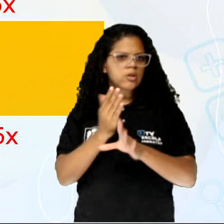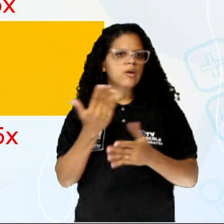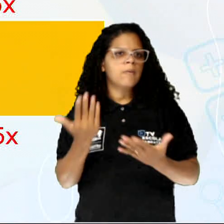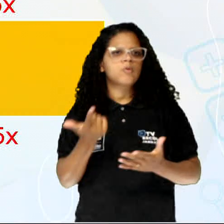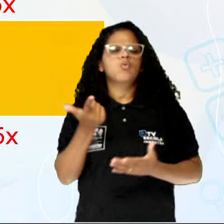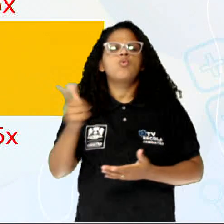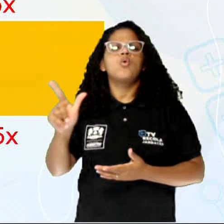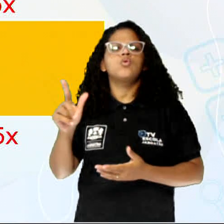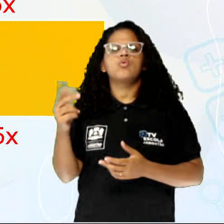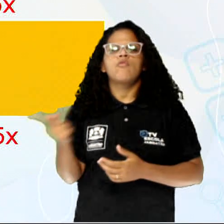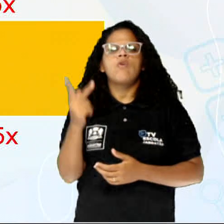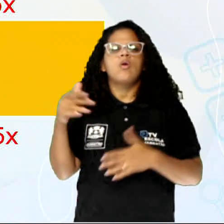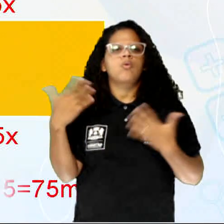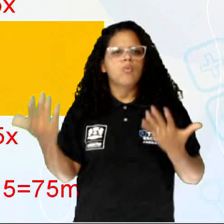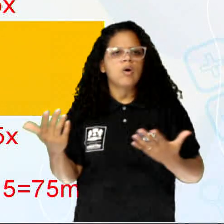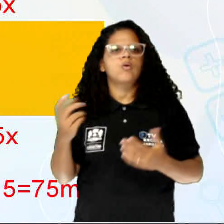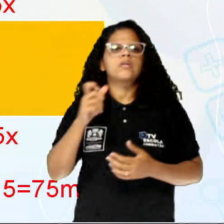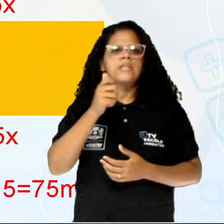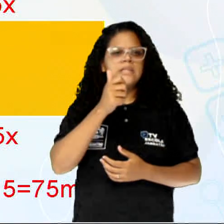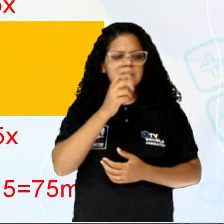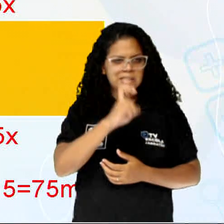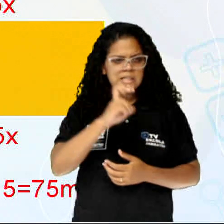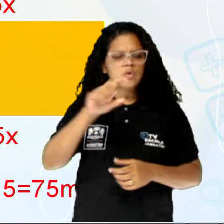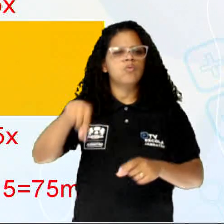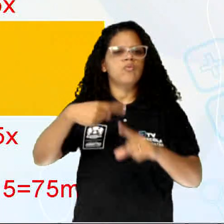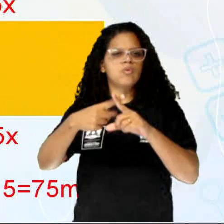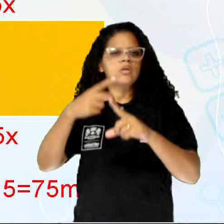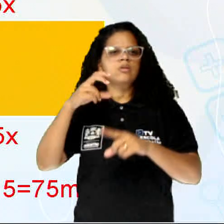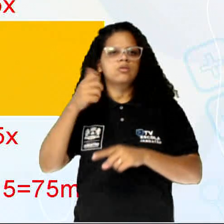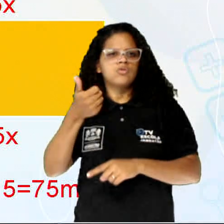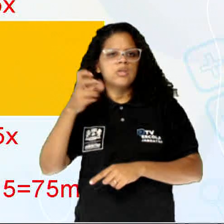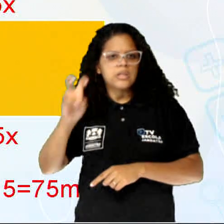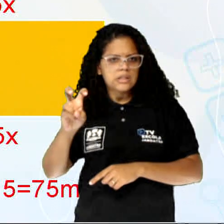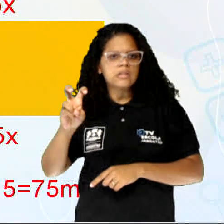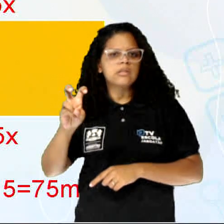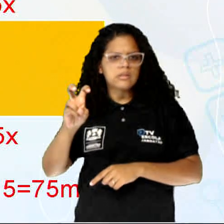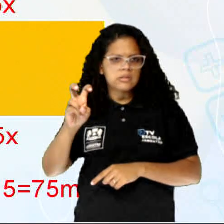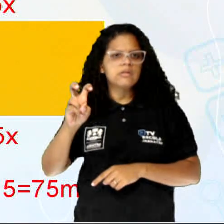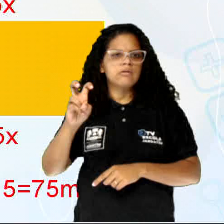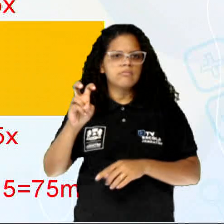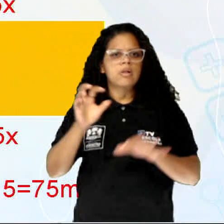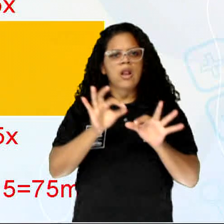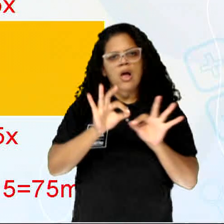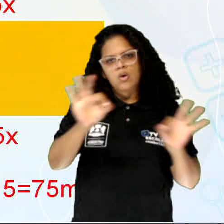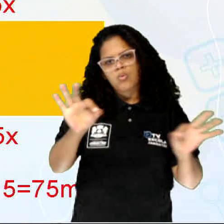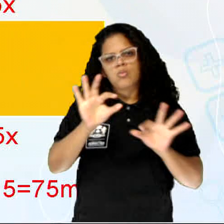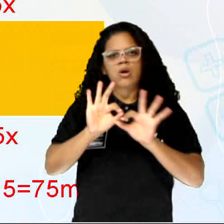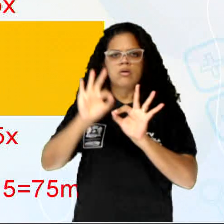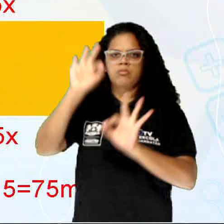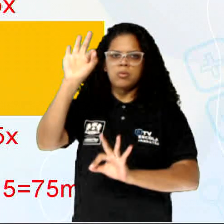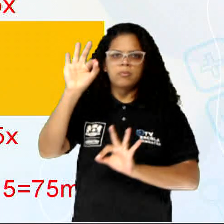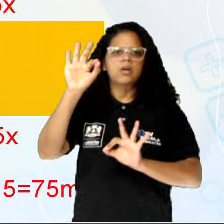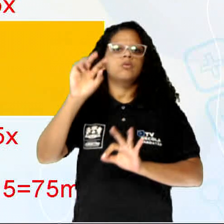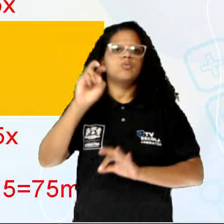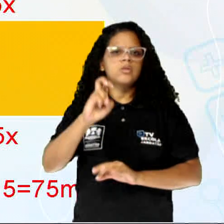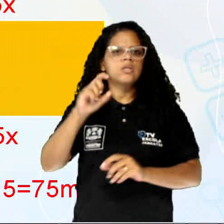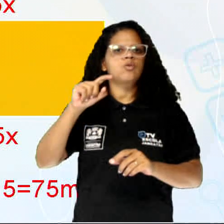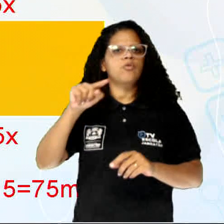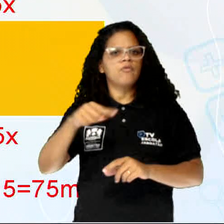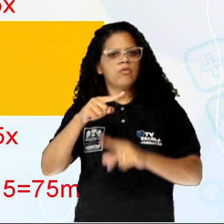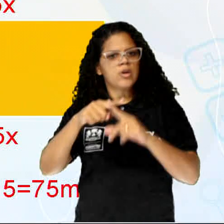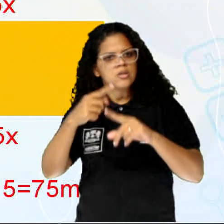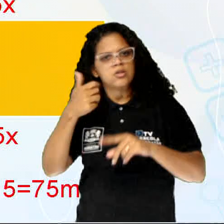outro, quanto é? É 5 vezes 15. Então, eu tenho 15 na largura e o comprimento 5 vezes 15, que é